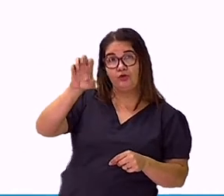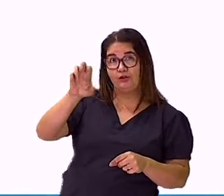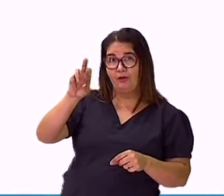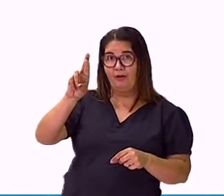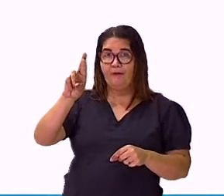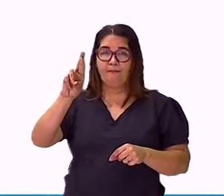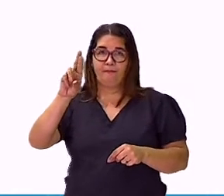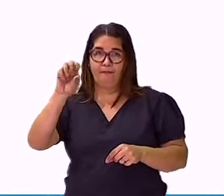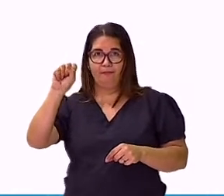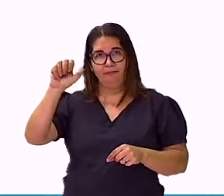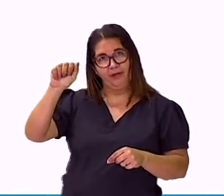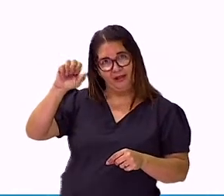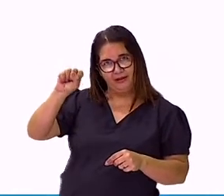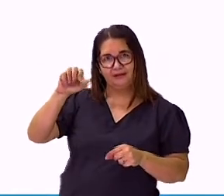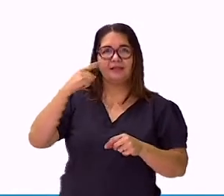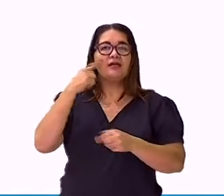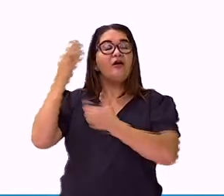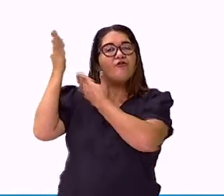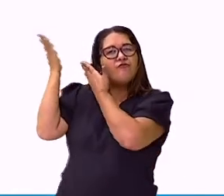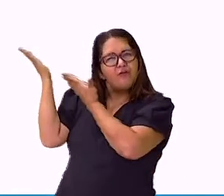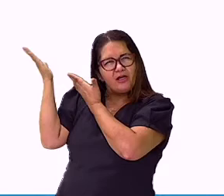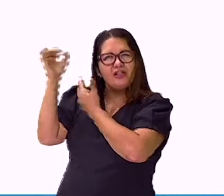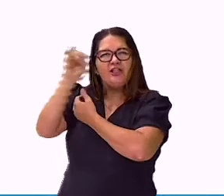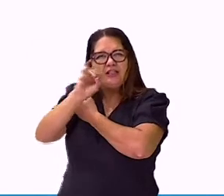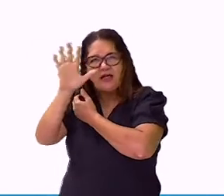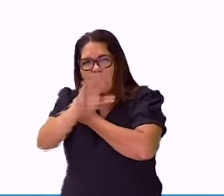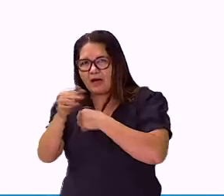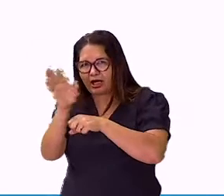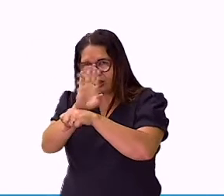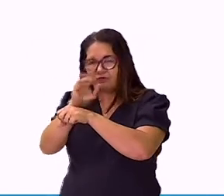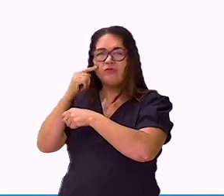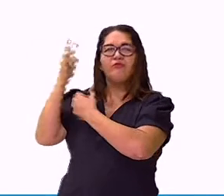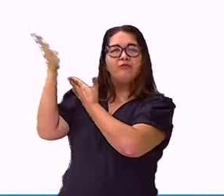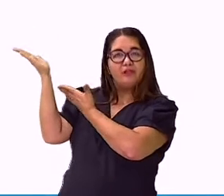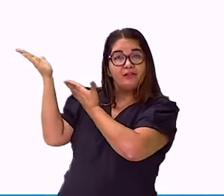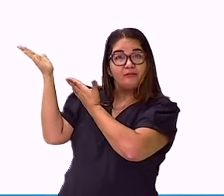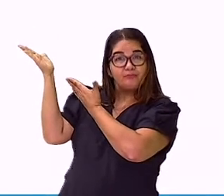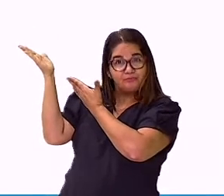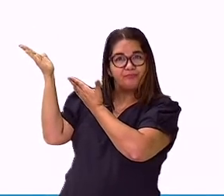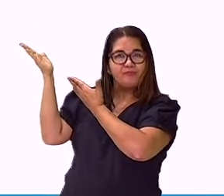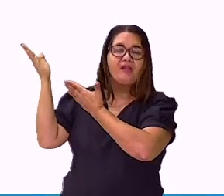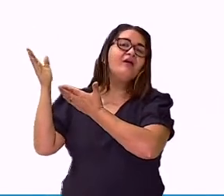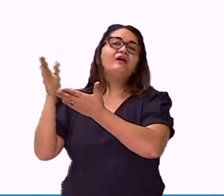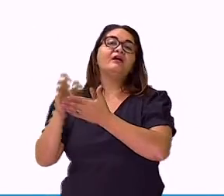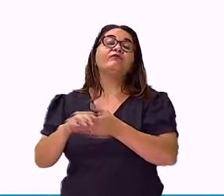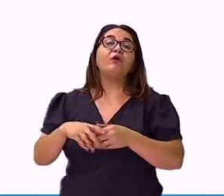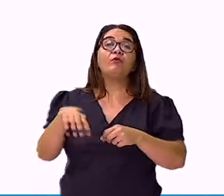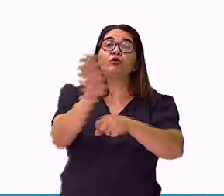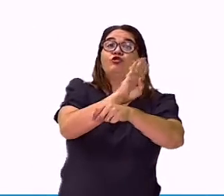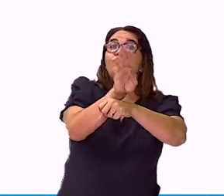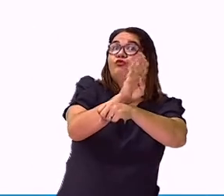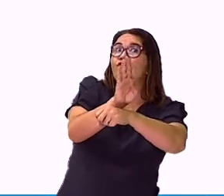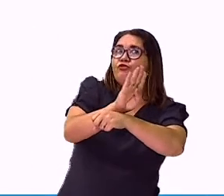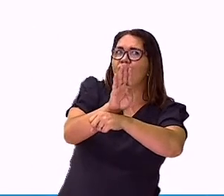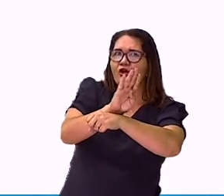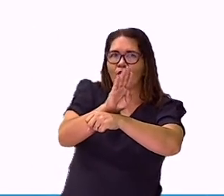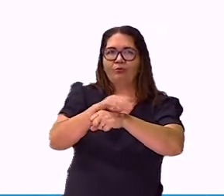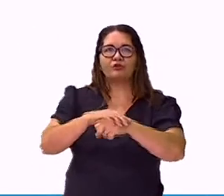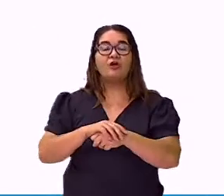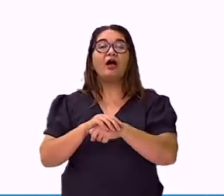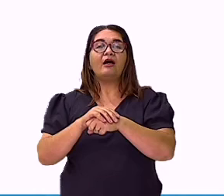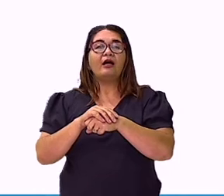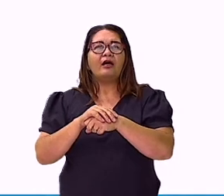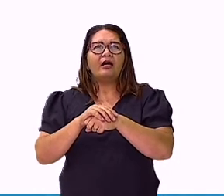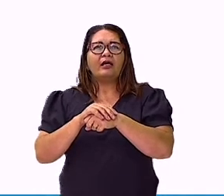dar uma olhada na imagem que aparece para vocês. Essa imagem foi retirada do filme Os